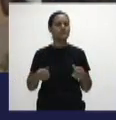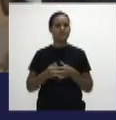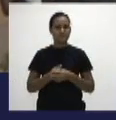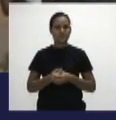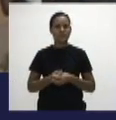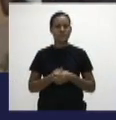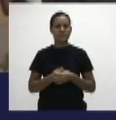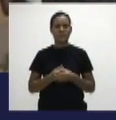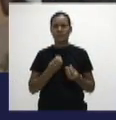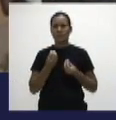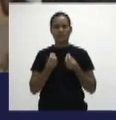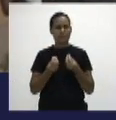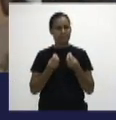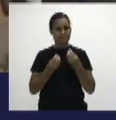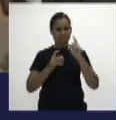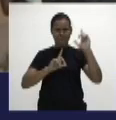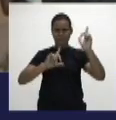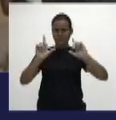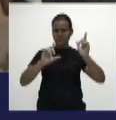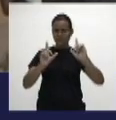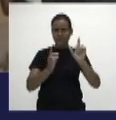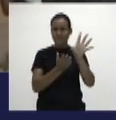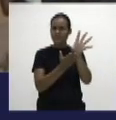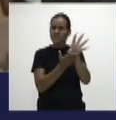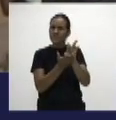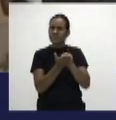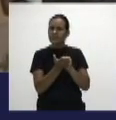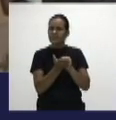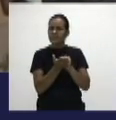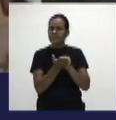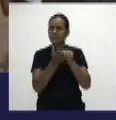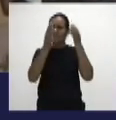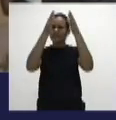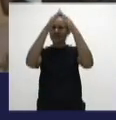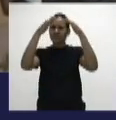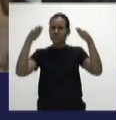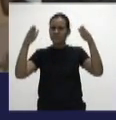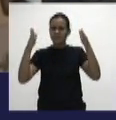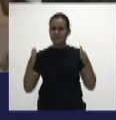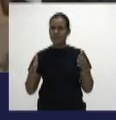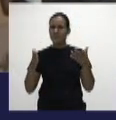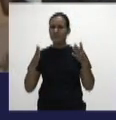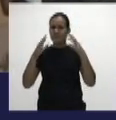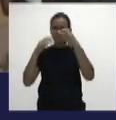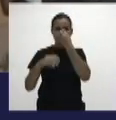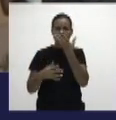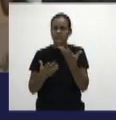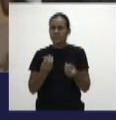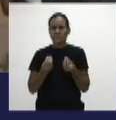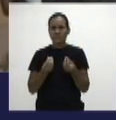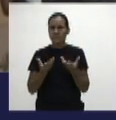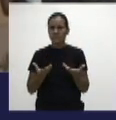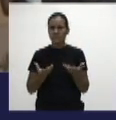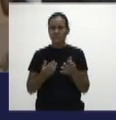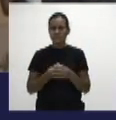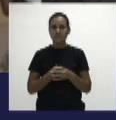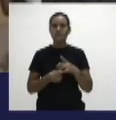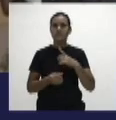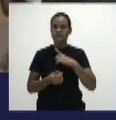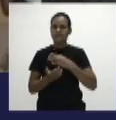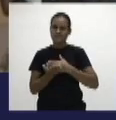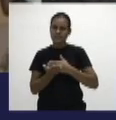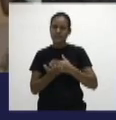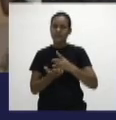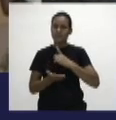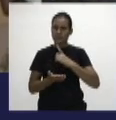canais né e Walter comenta um pouco como é que foi isso como é que a TV se apropria desses astros censes aí é no começo da TV vários